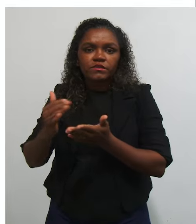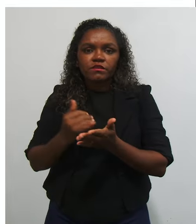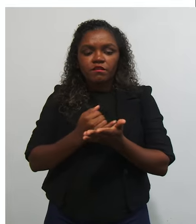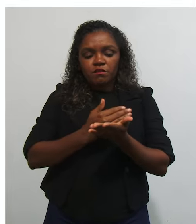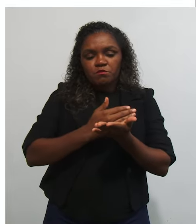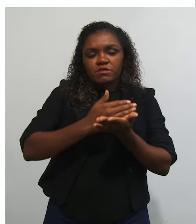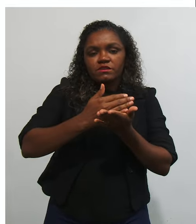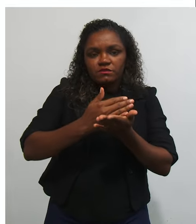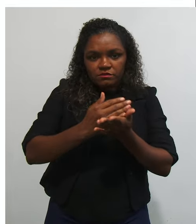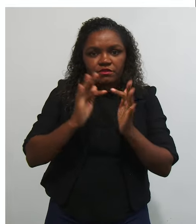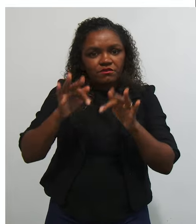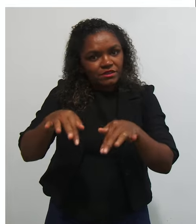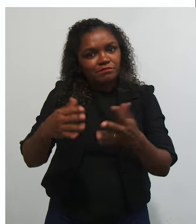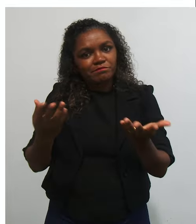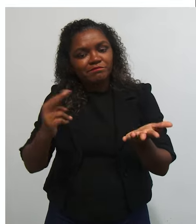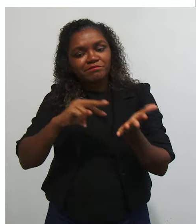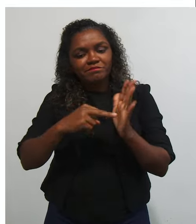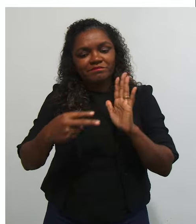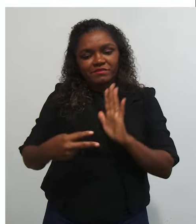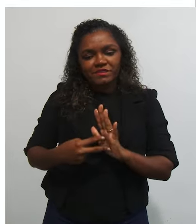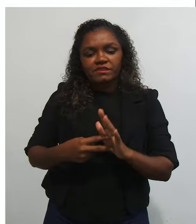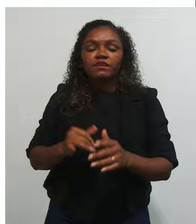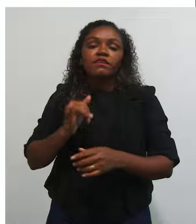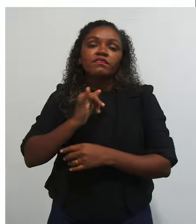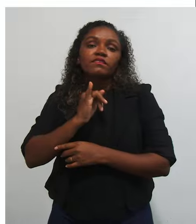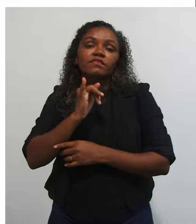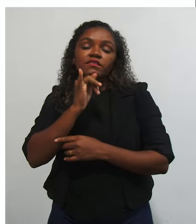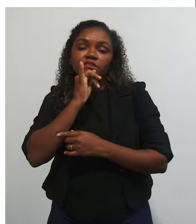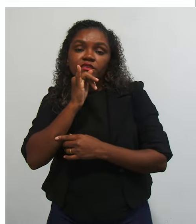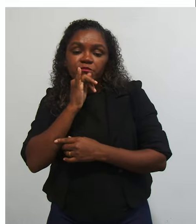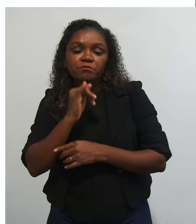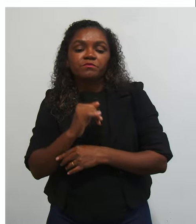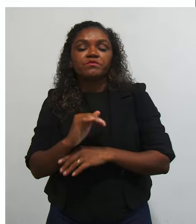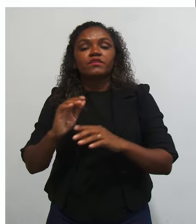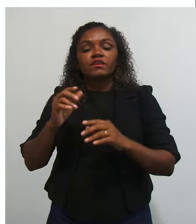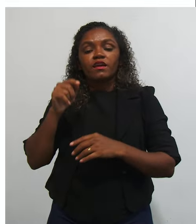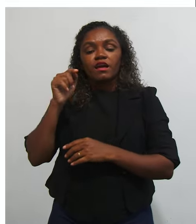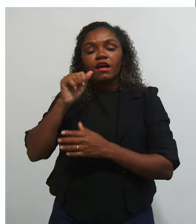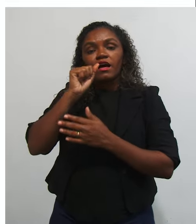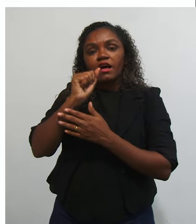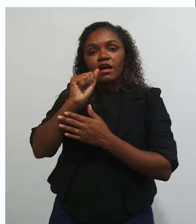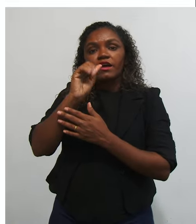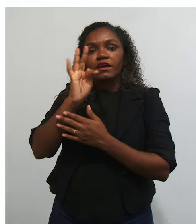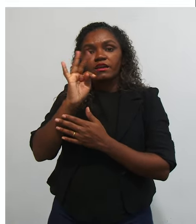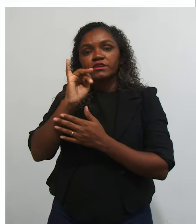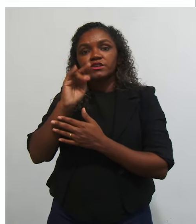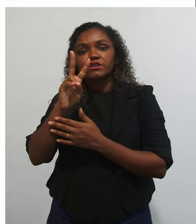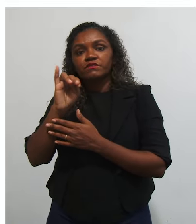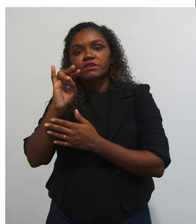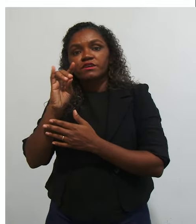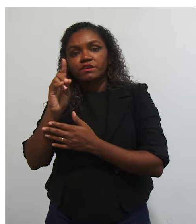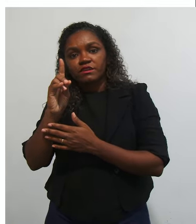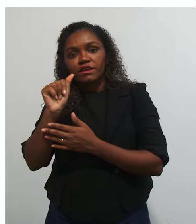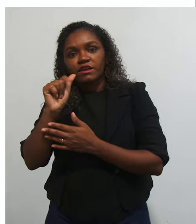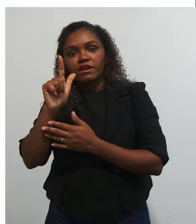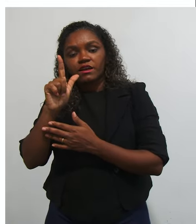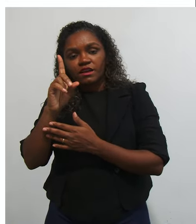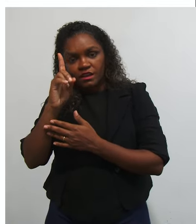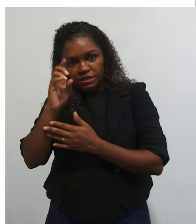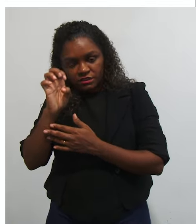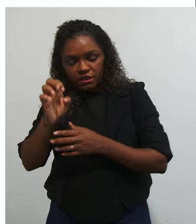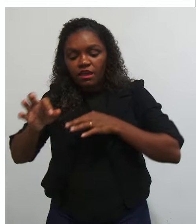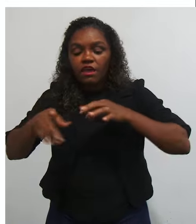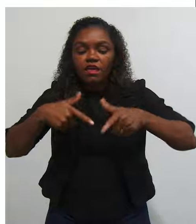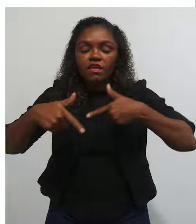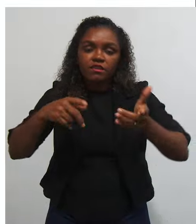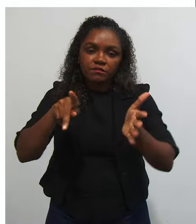início, meio e fim. Um outro tipo de ação são as atividades. Construir escola, contratar professores é uma atividade porque é algo